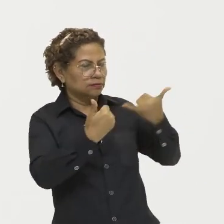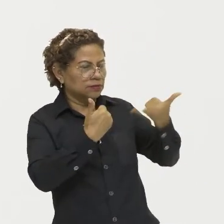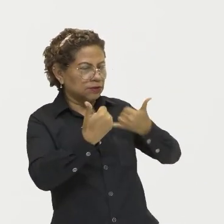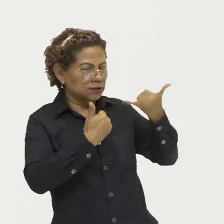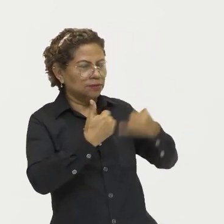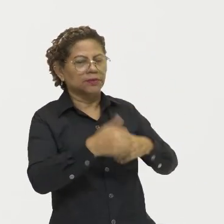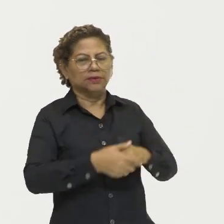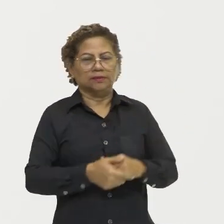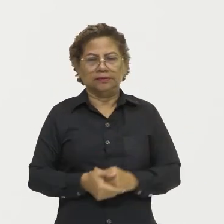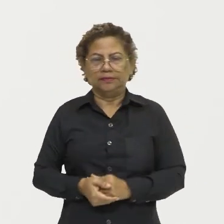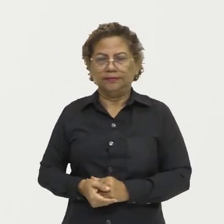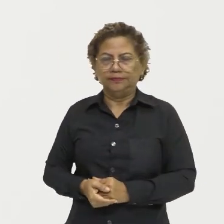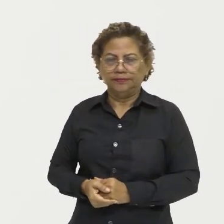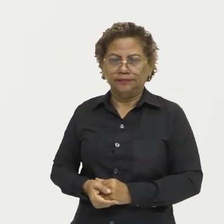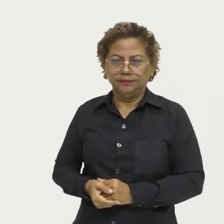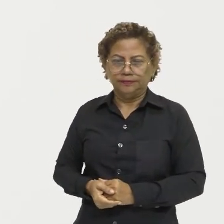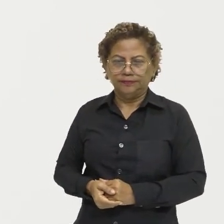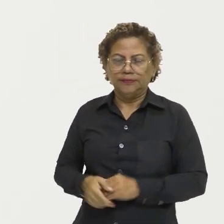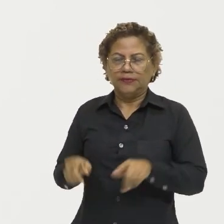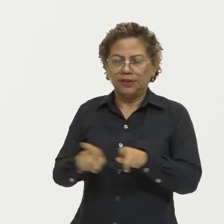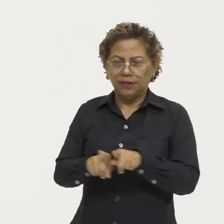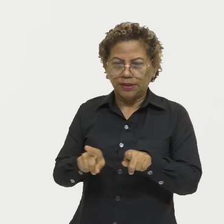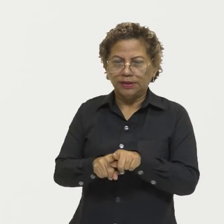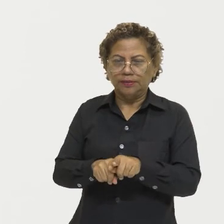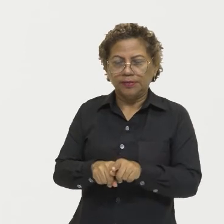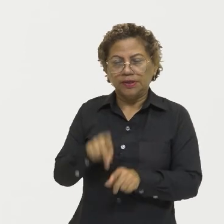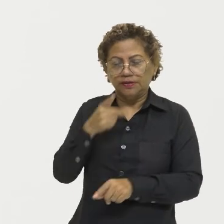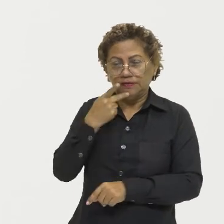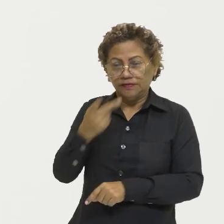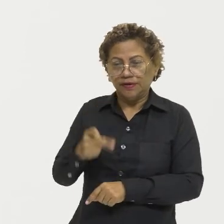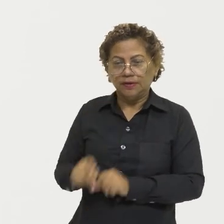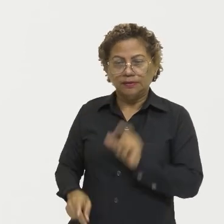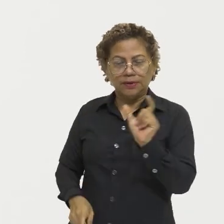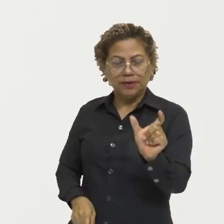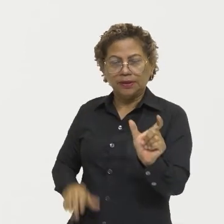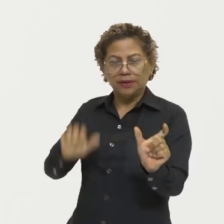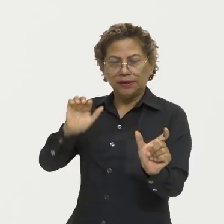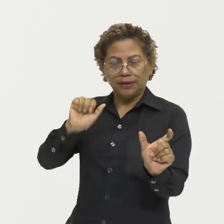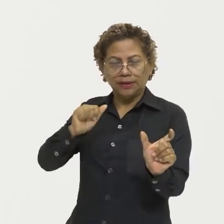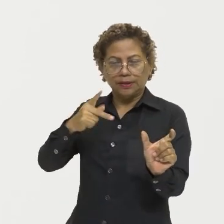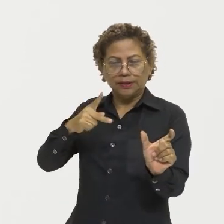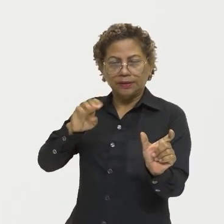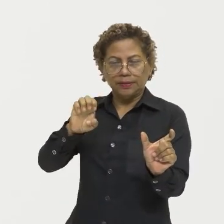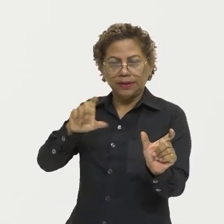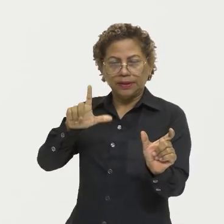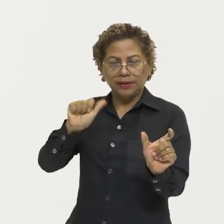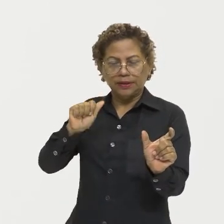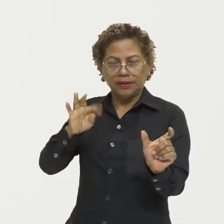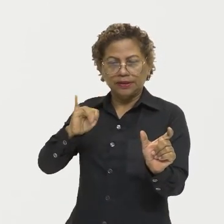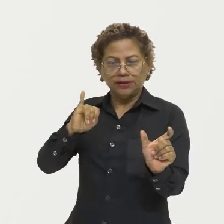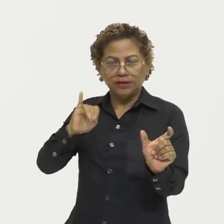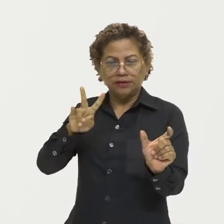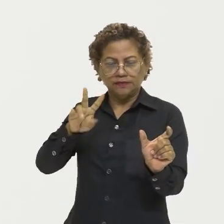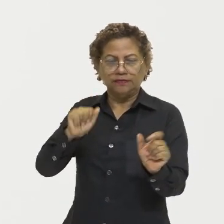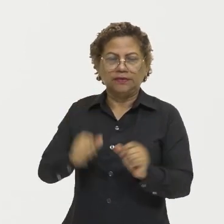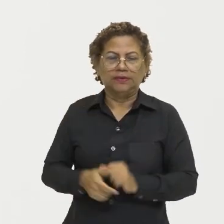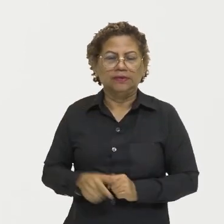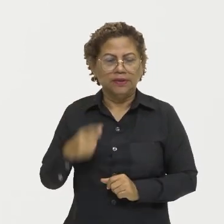informação. E ela é chamada também de apelativa, né? A função conativa ela é caracterizada por uma